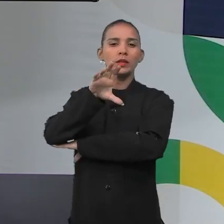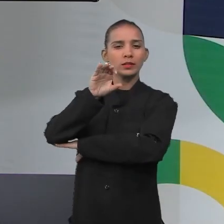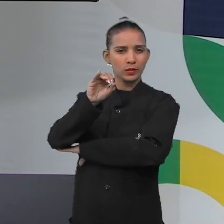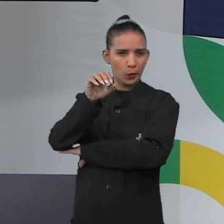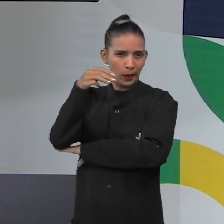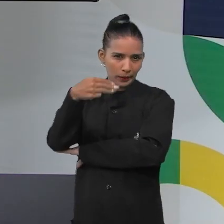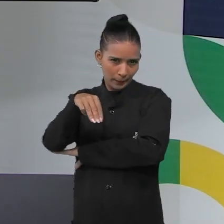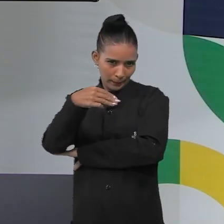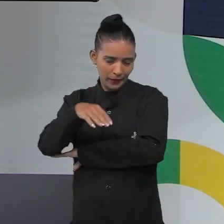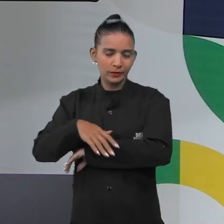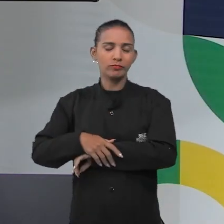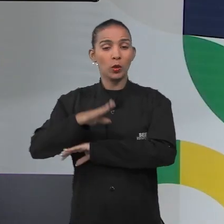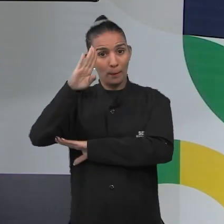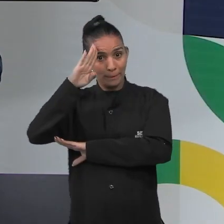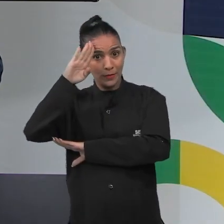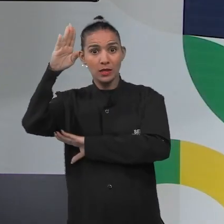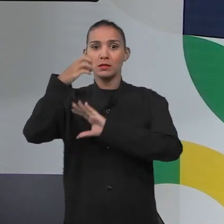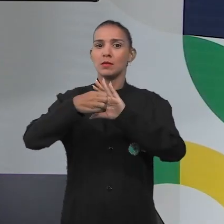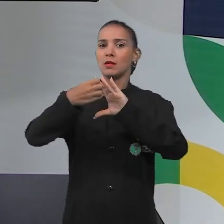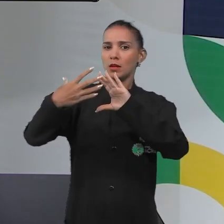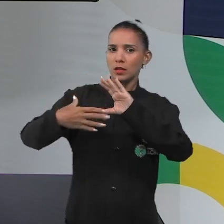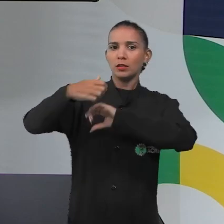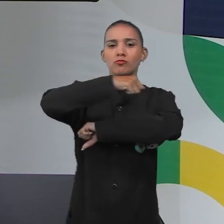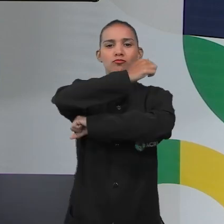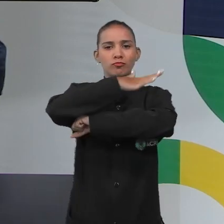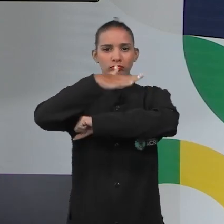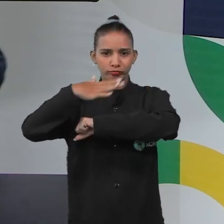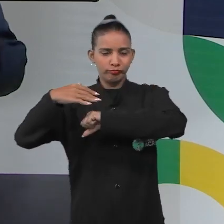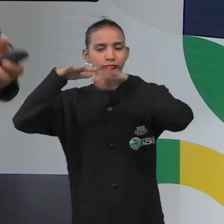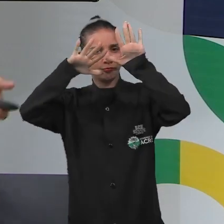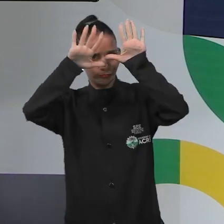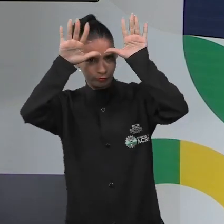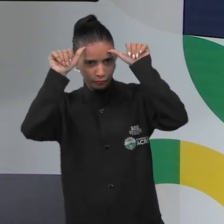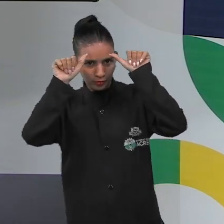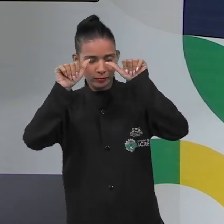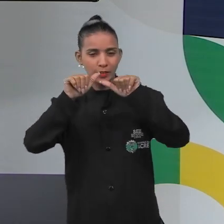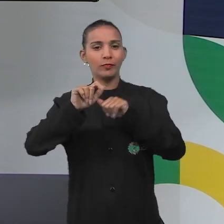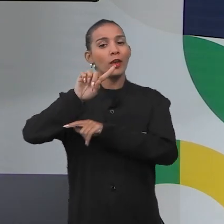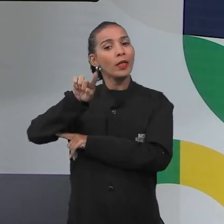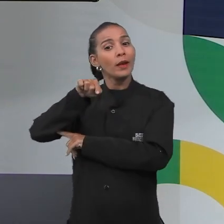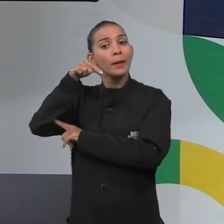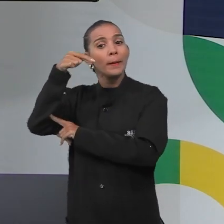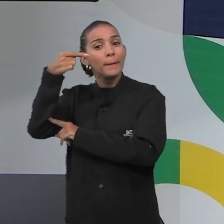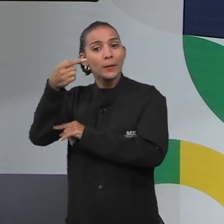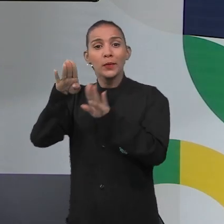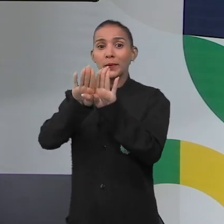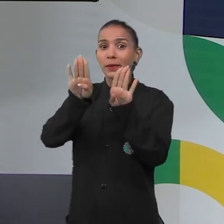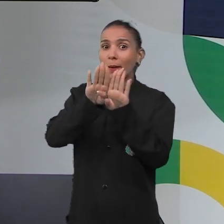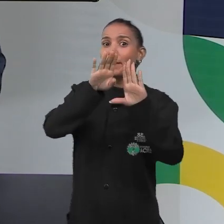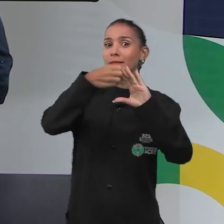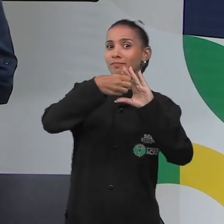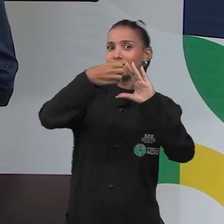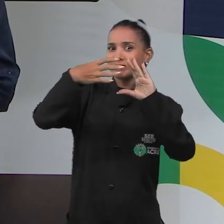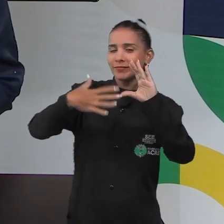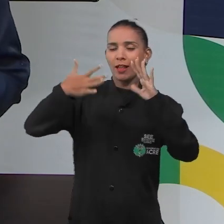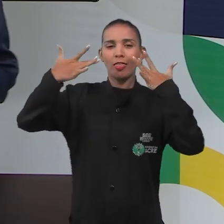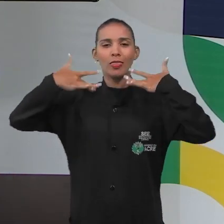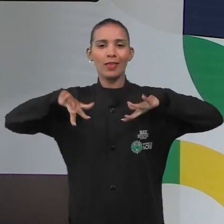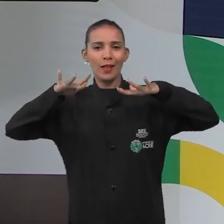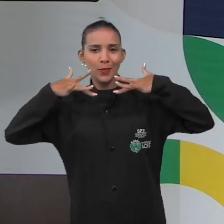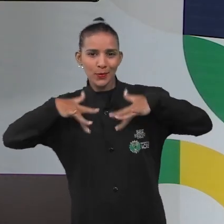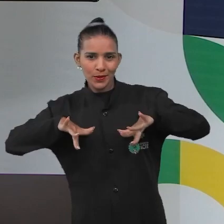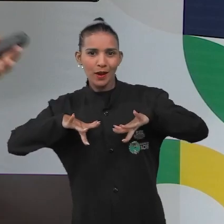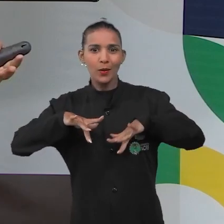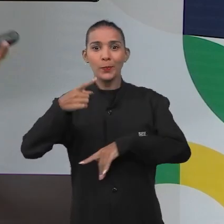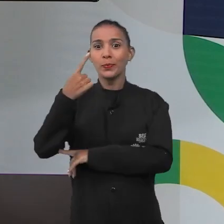as principais características do relevo acreano. Seguindo as características naturais do estado, nós chegamos